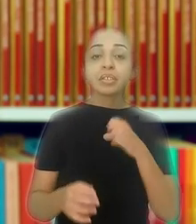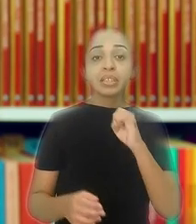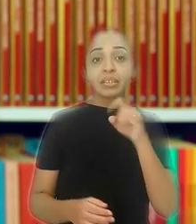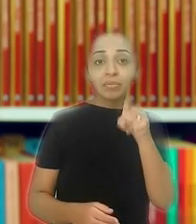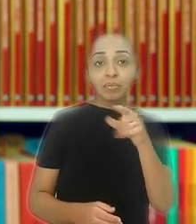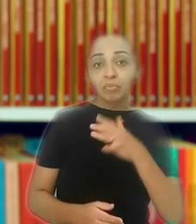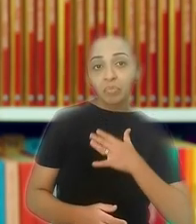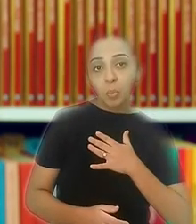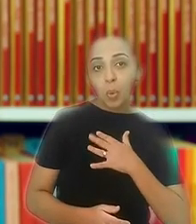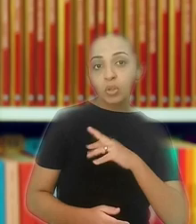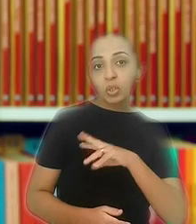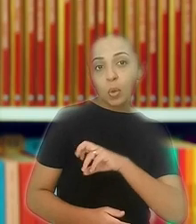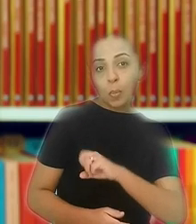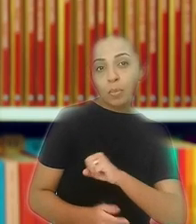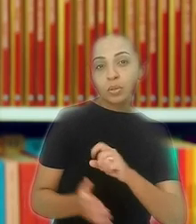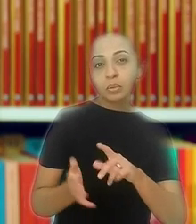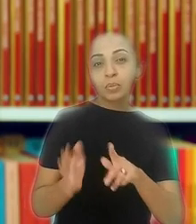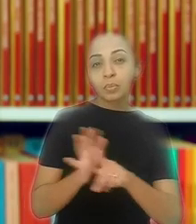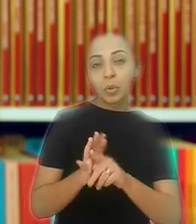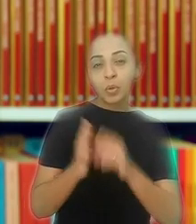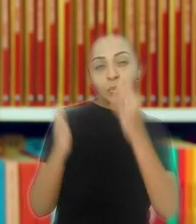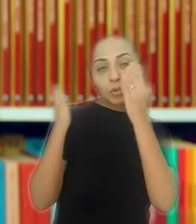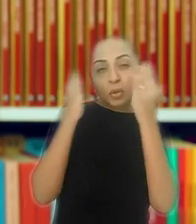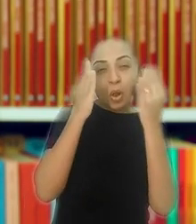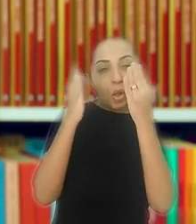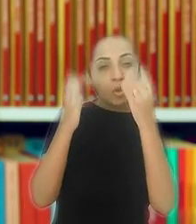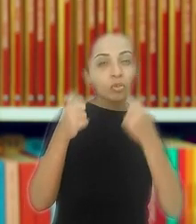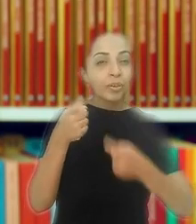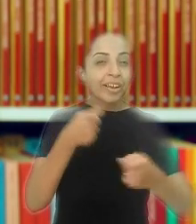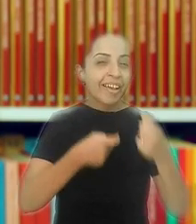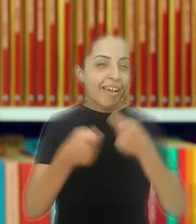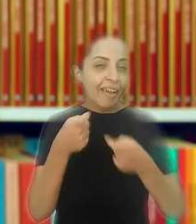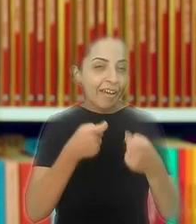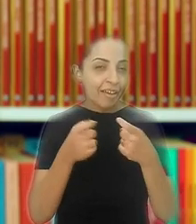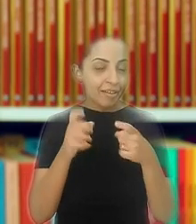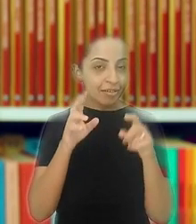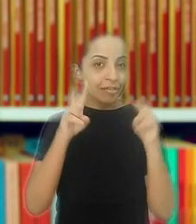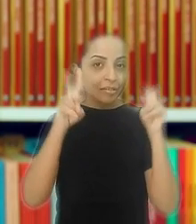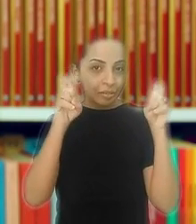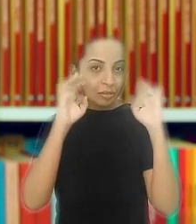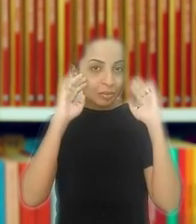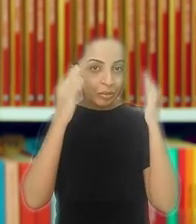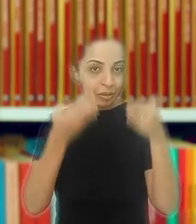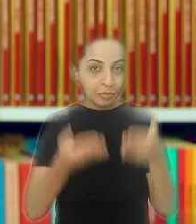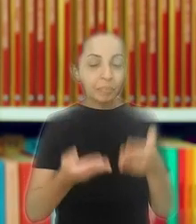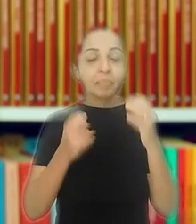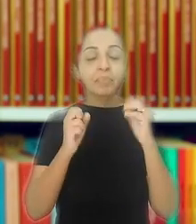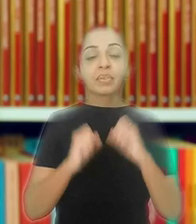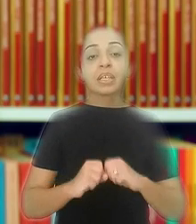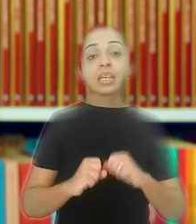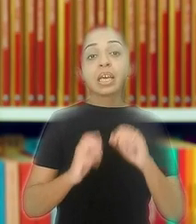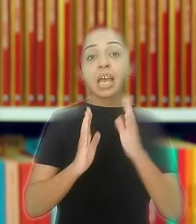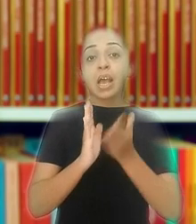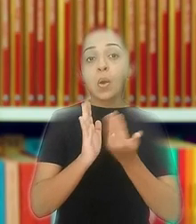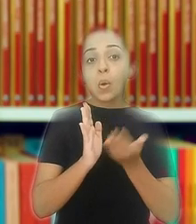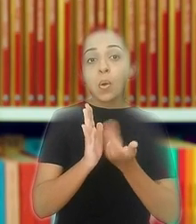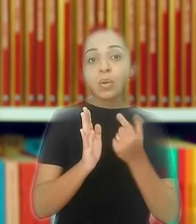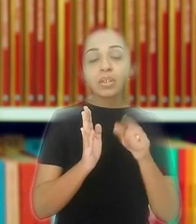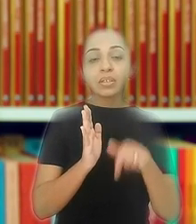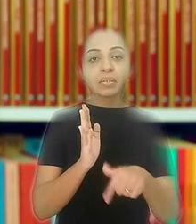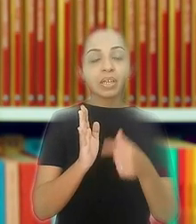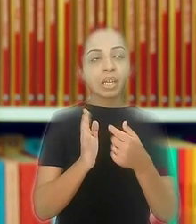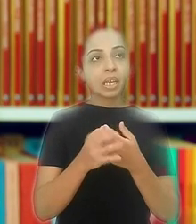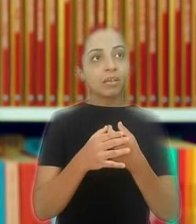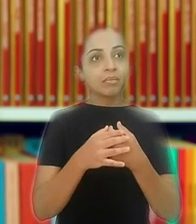de romances psicológicos de guerra vamos dizer assim e esse livro meio que